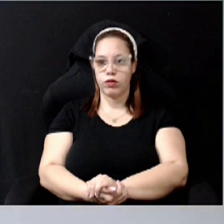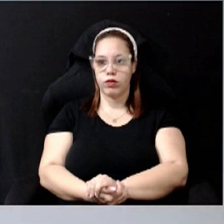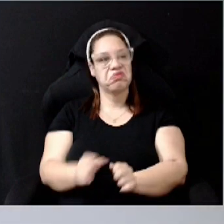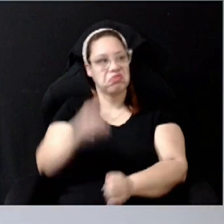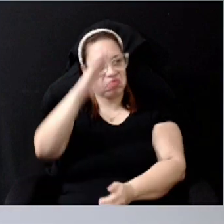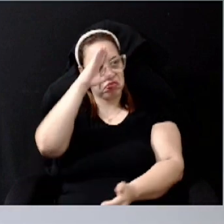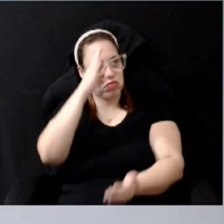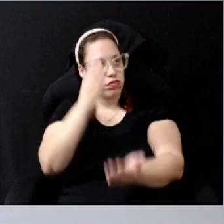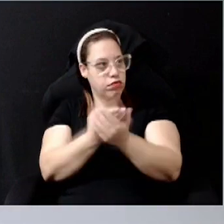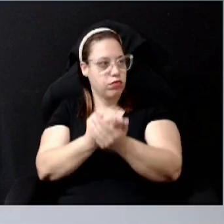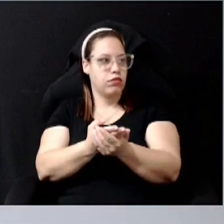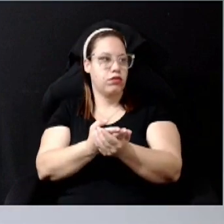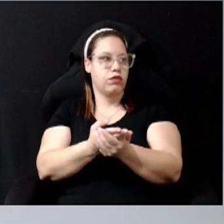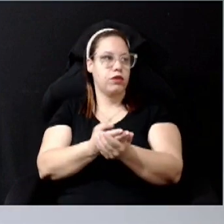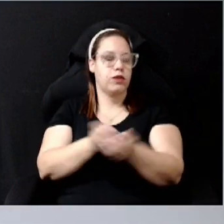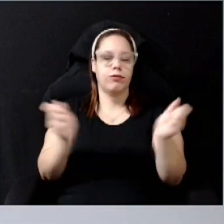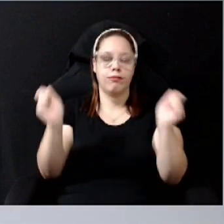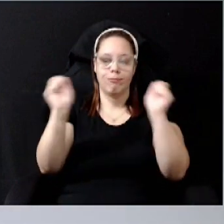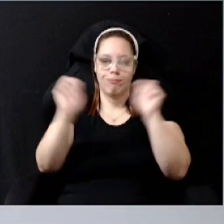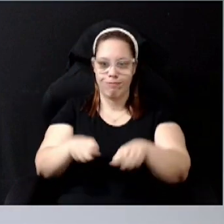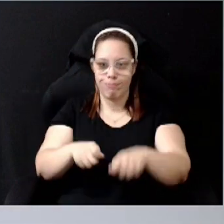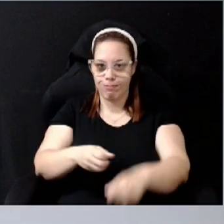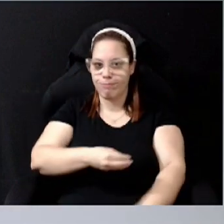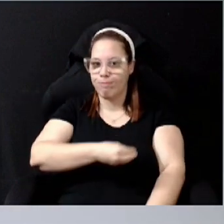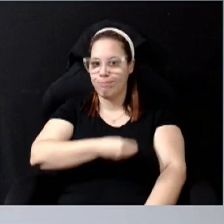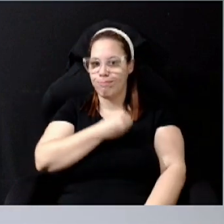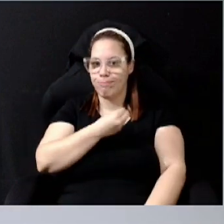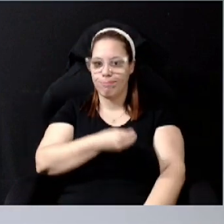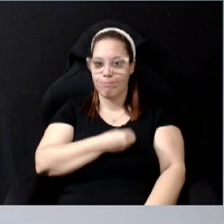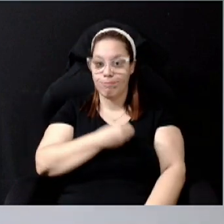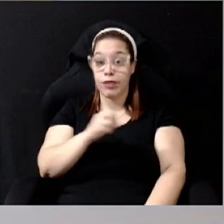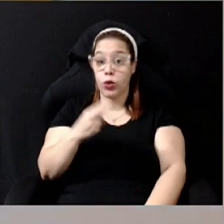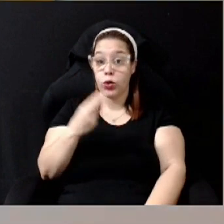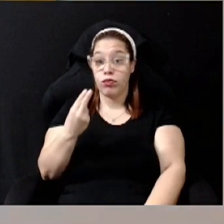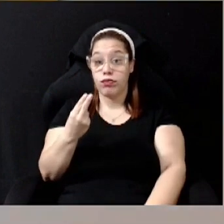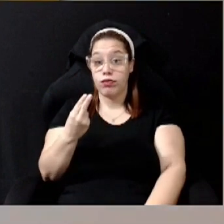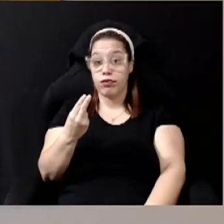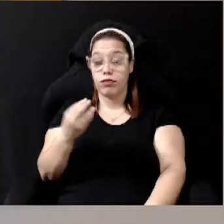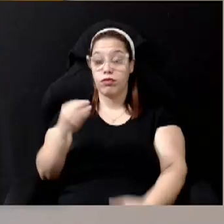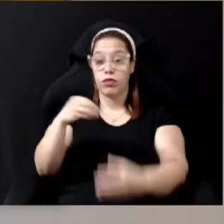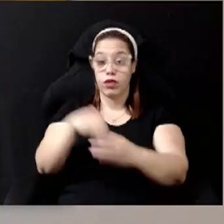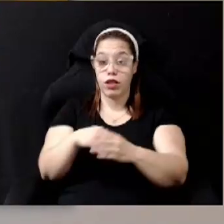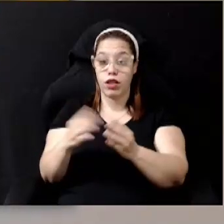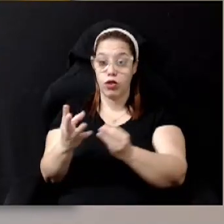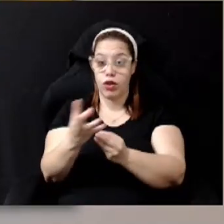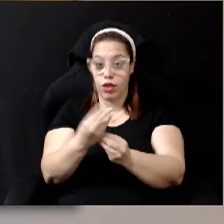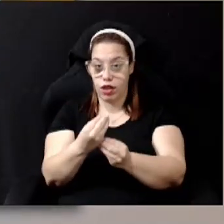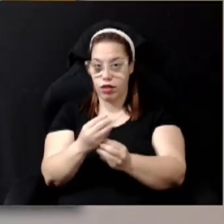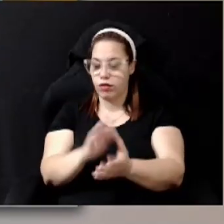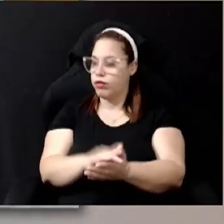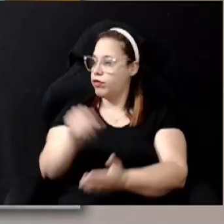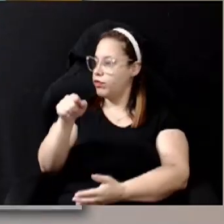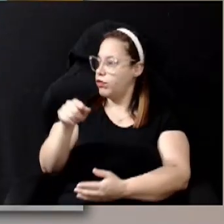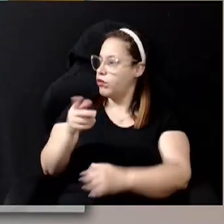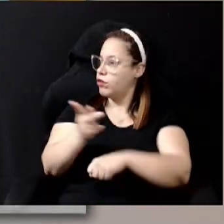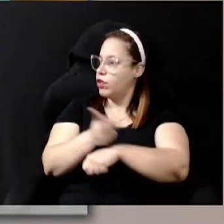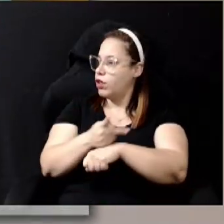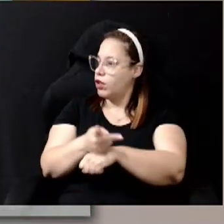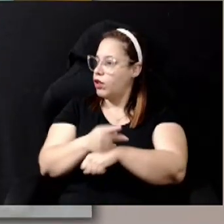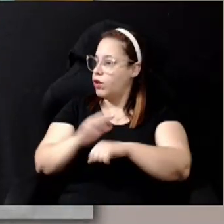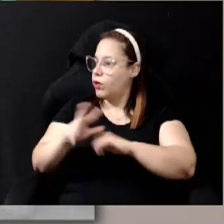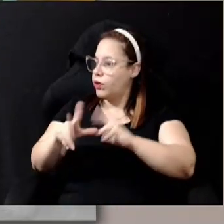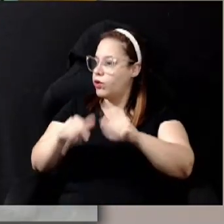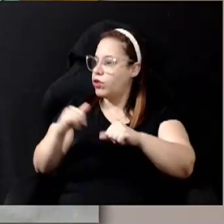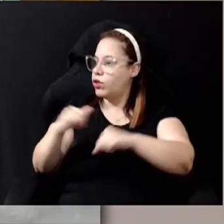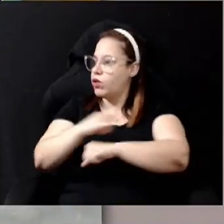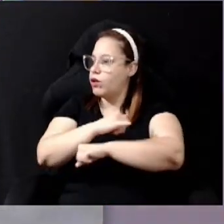fato, seria possível viver ou ter algo dentro do artesanato. Para você buscar todas essas estratégias,